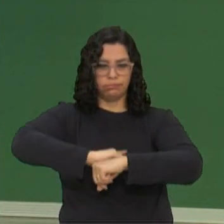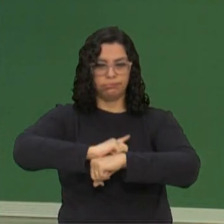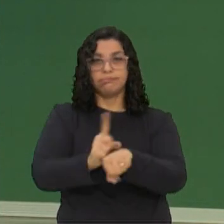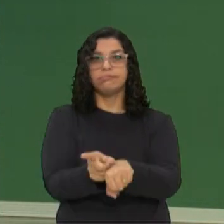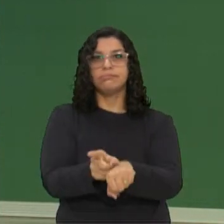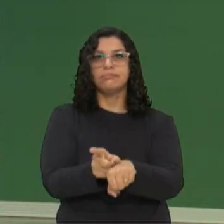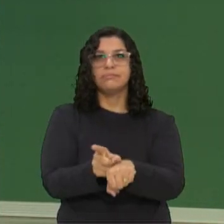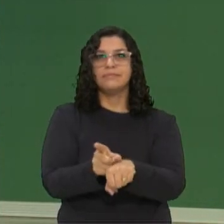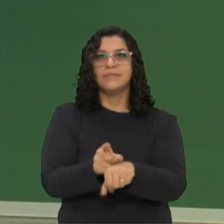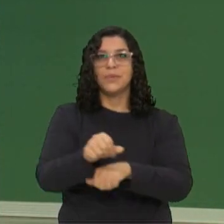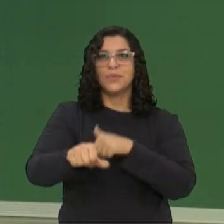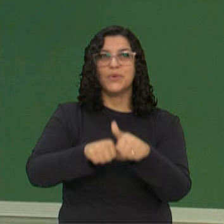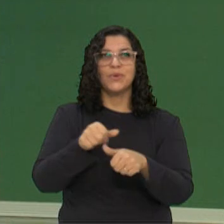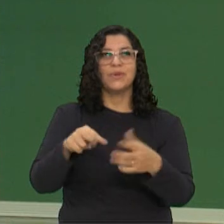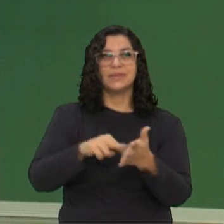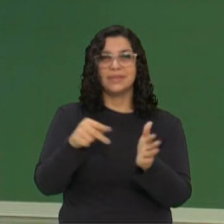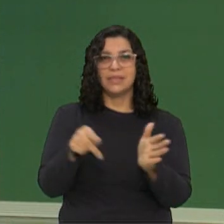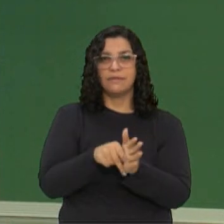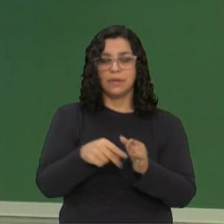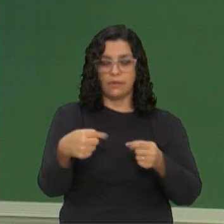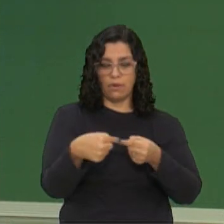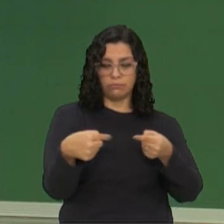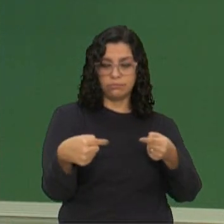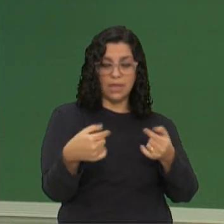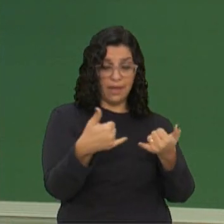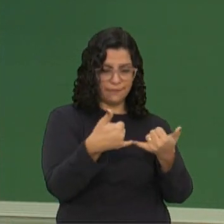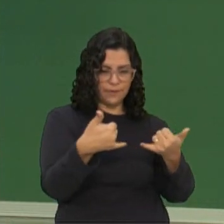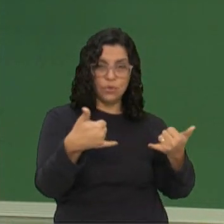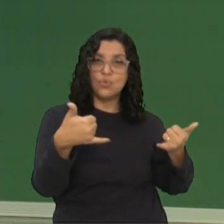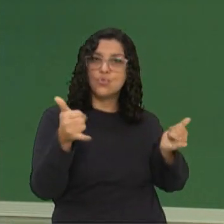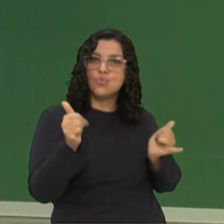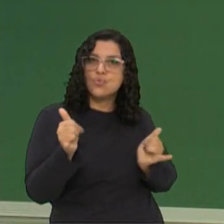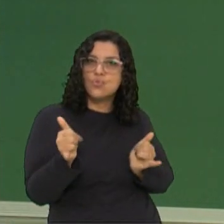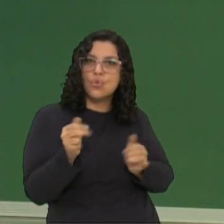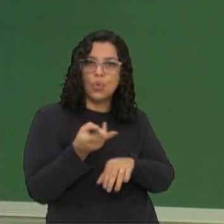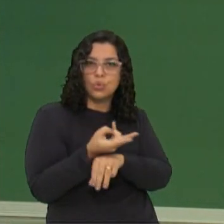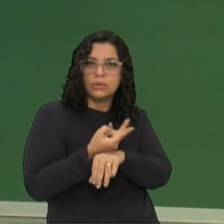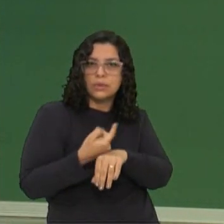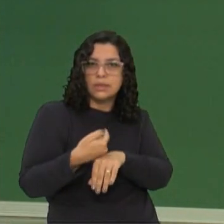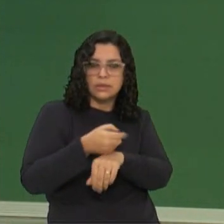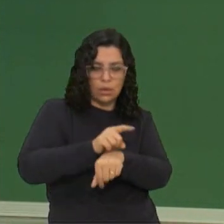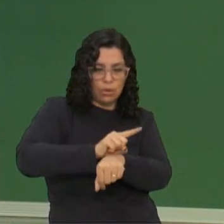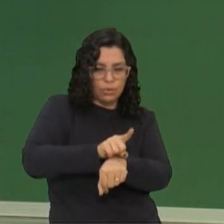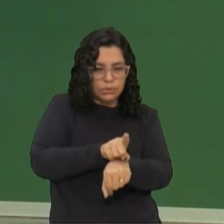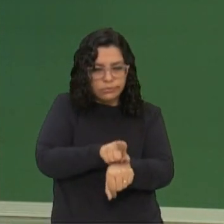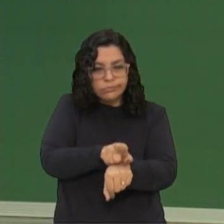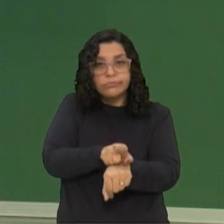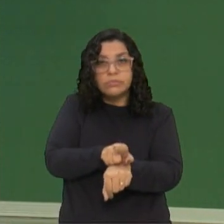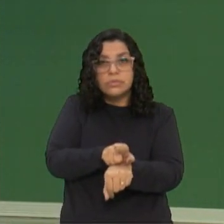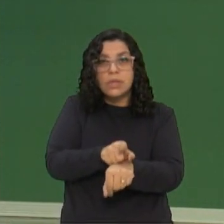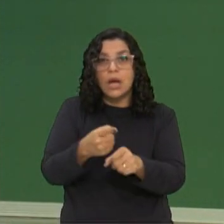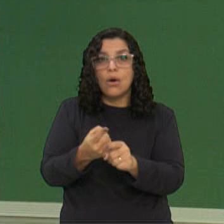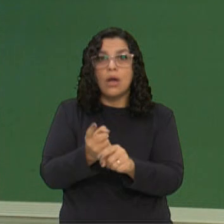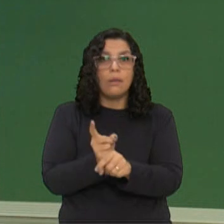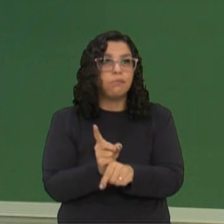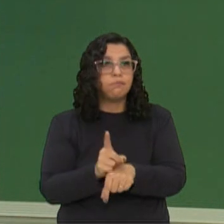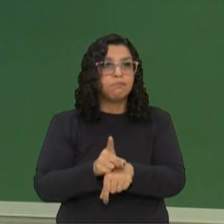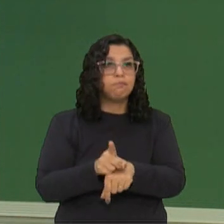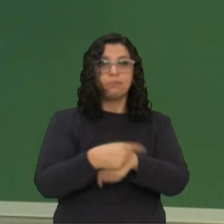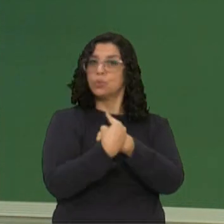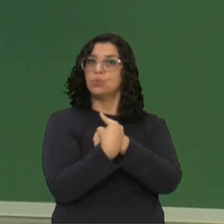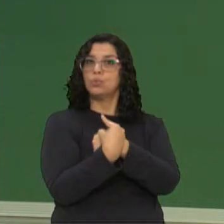estavam paralelos ao fio na primeira figura. Na segunda figura, o que